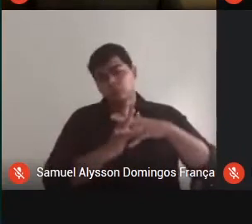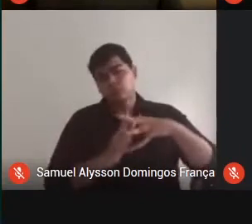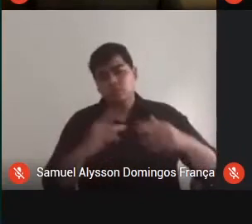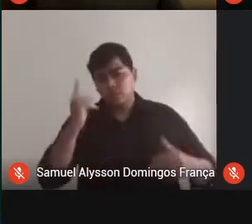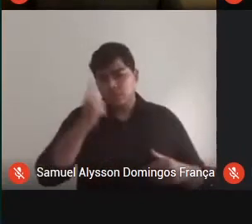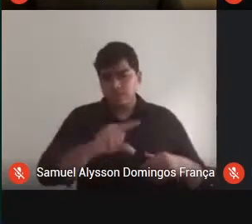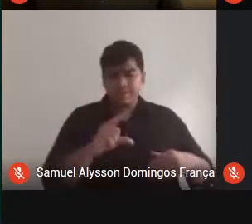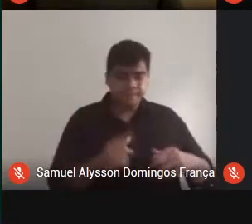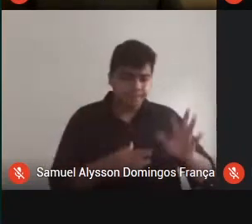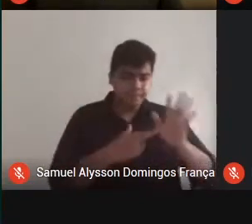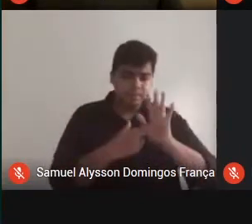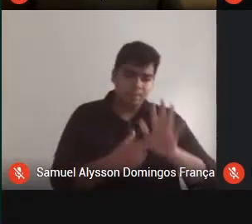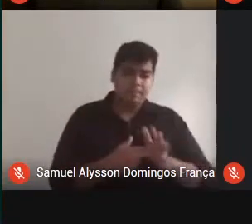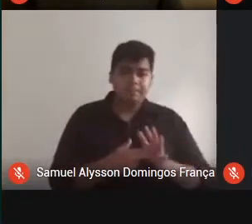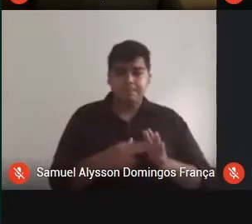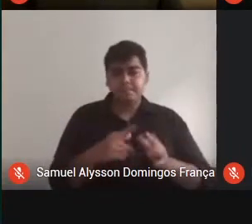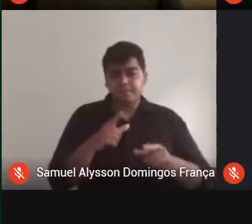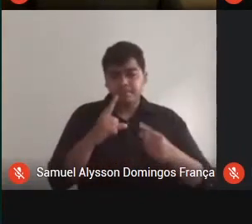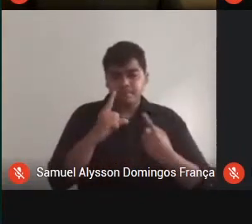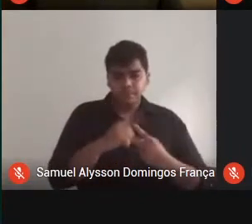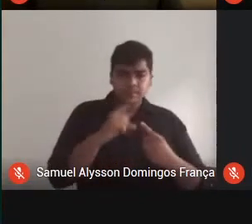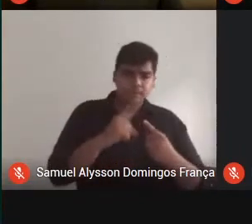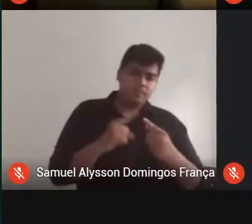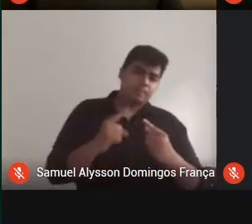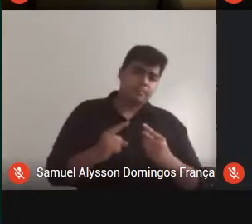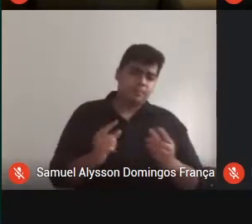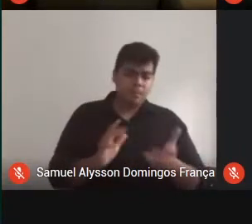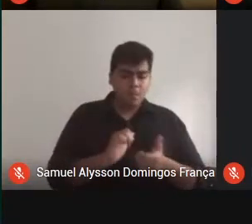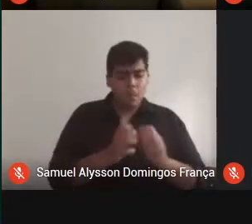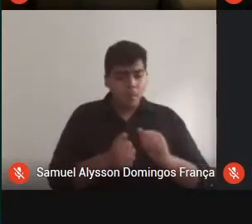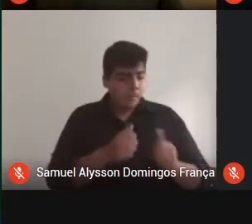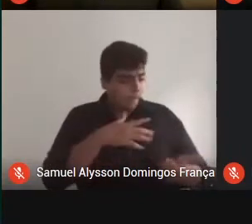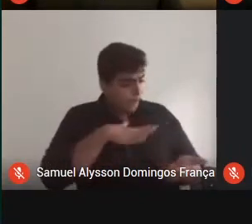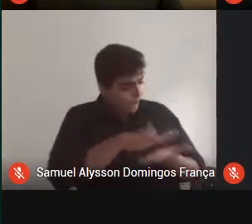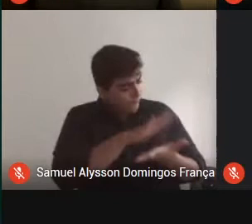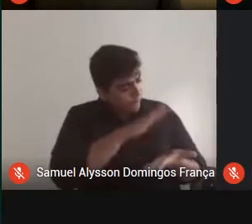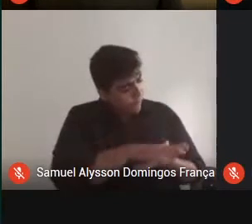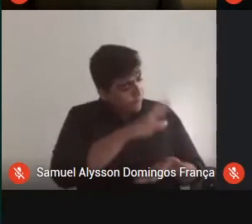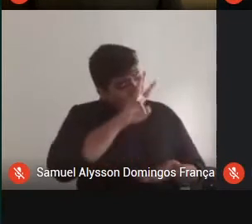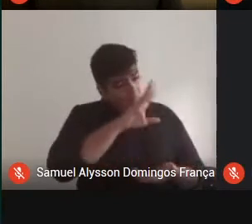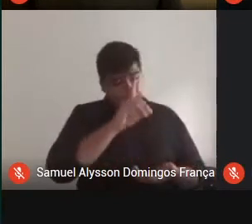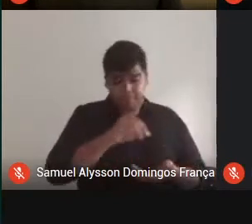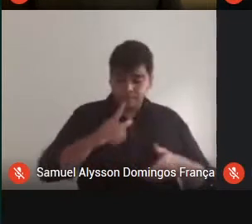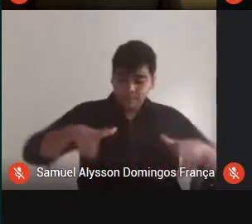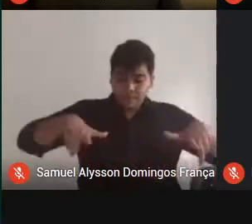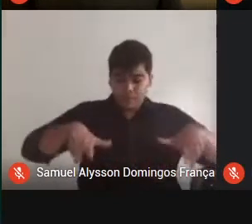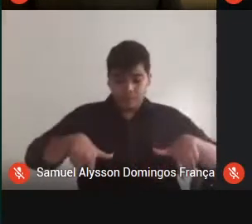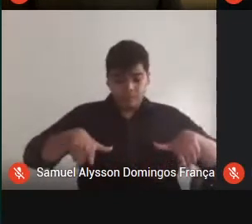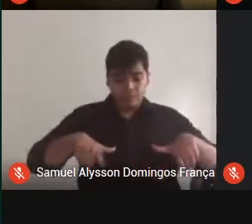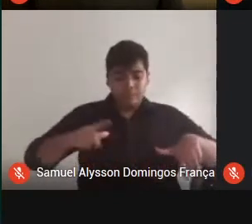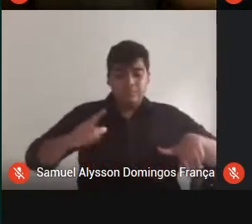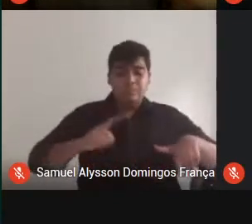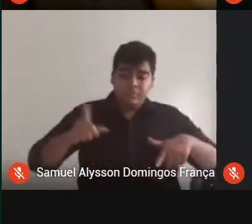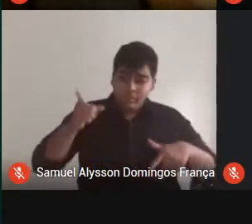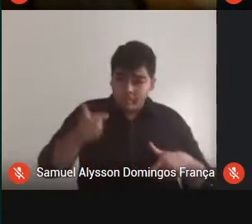vistas ortográficas de peças que eu imprimi em 3D, plantas em escalas reduzidas, e